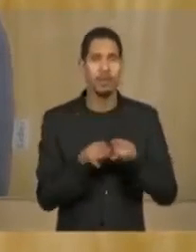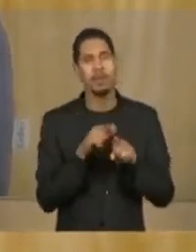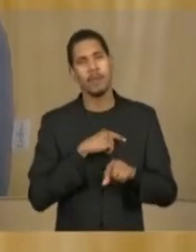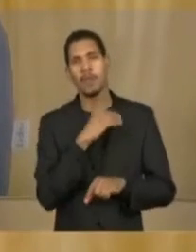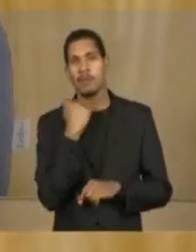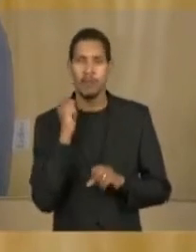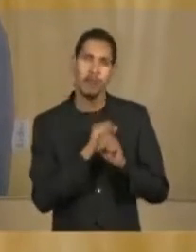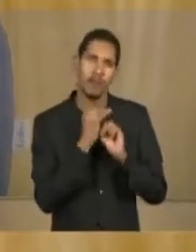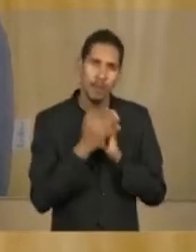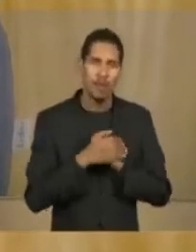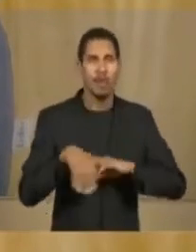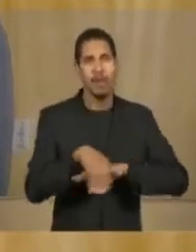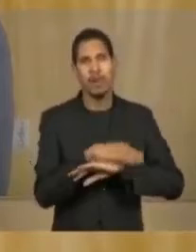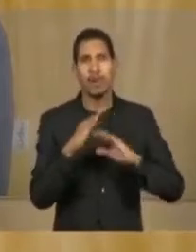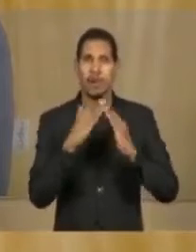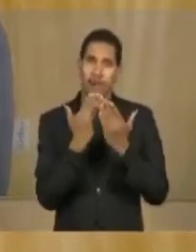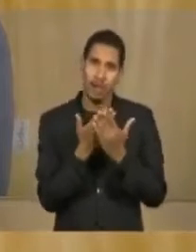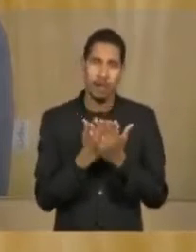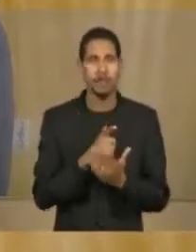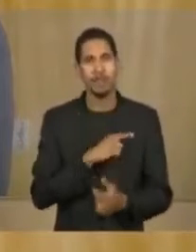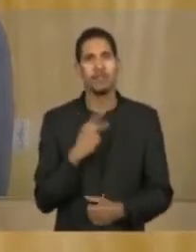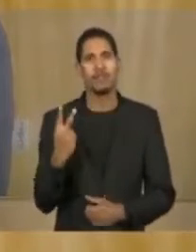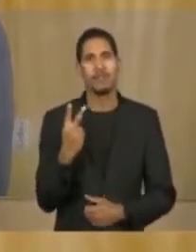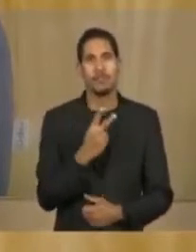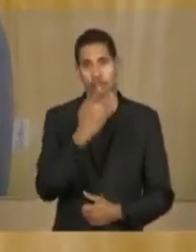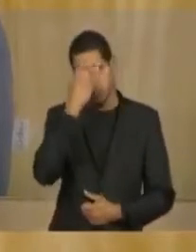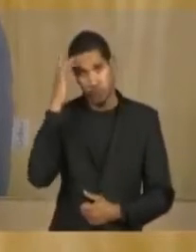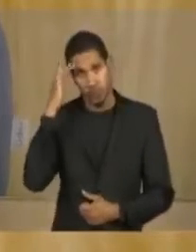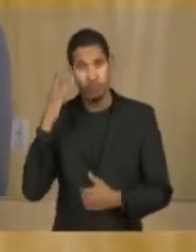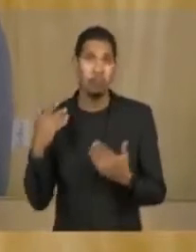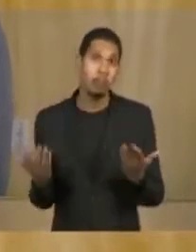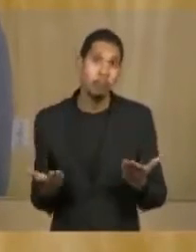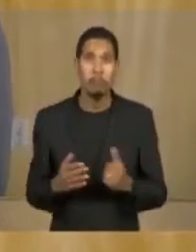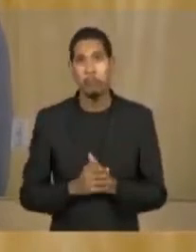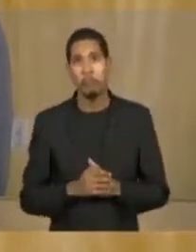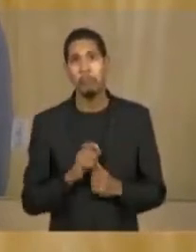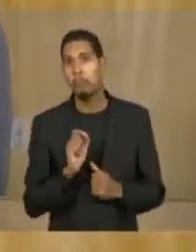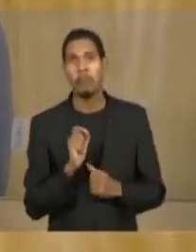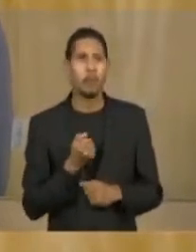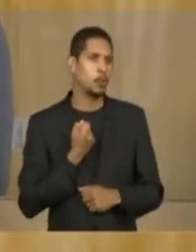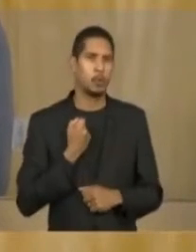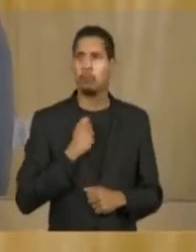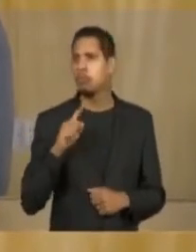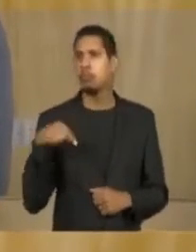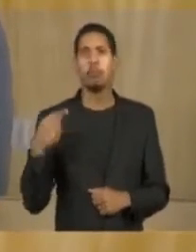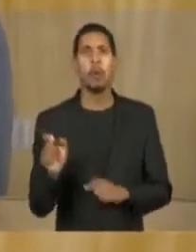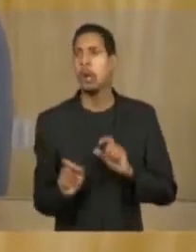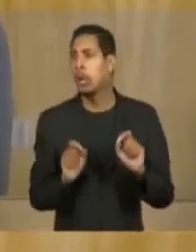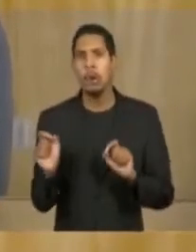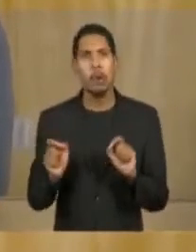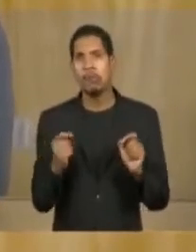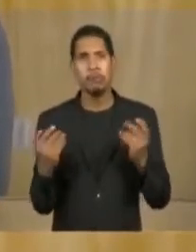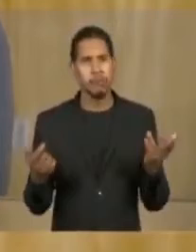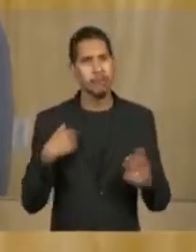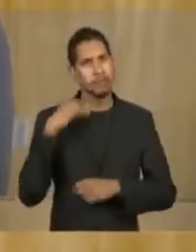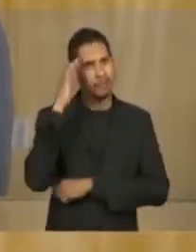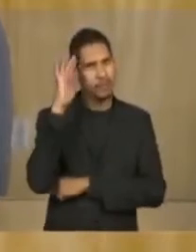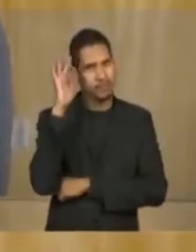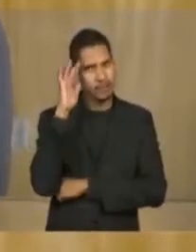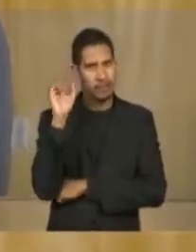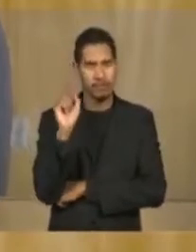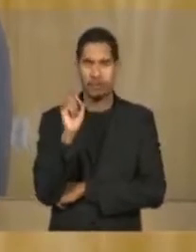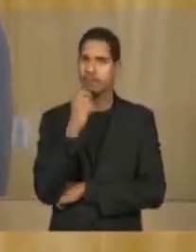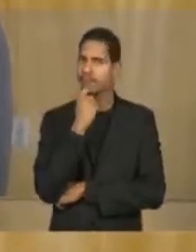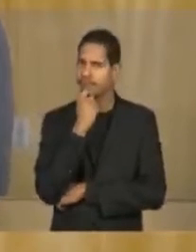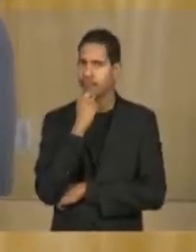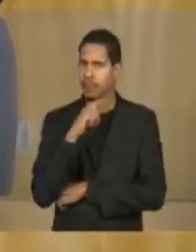rua por Covid era de 22 pessoas. E não houve nenhum número depois disso. É de se imaginar que